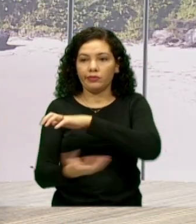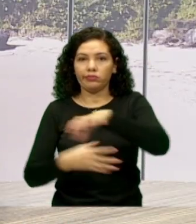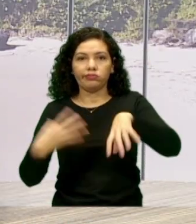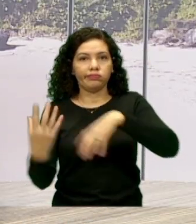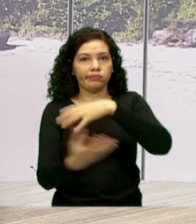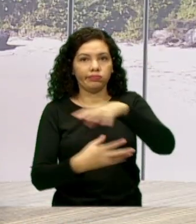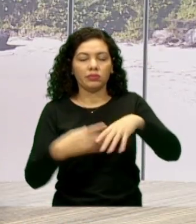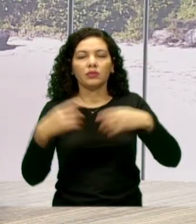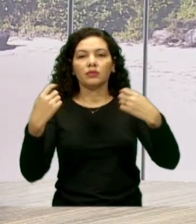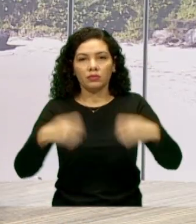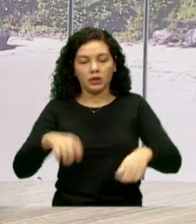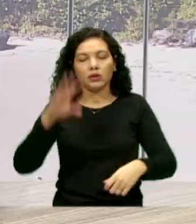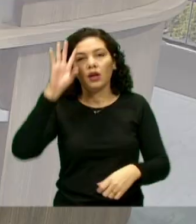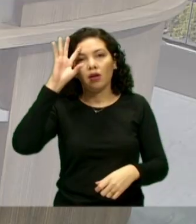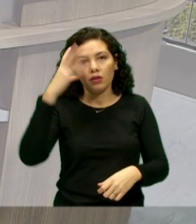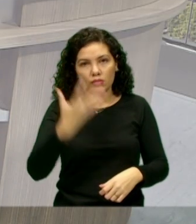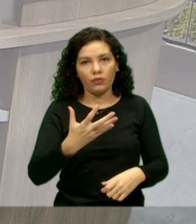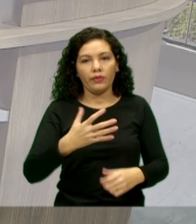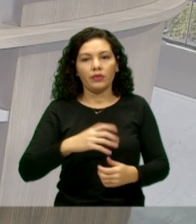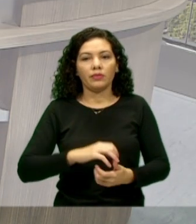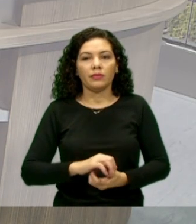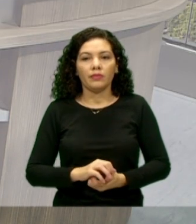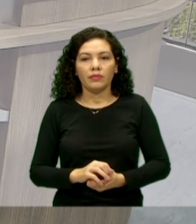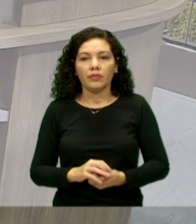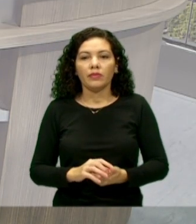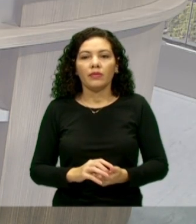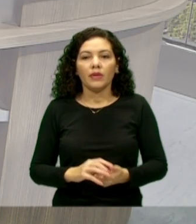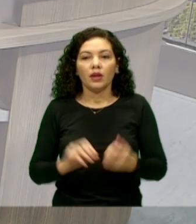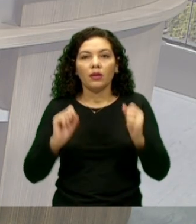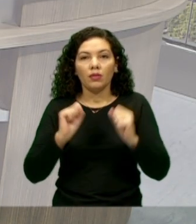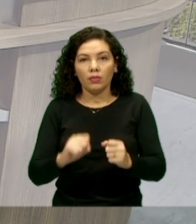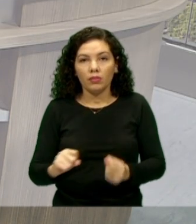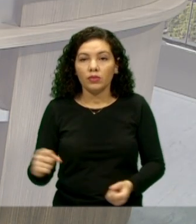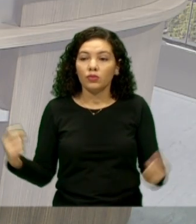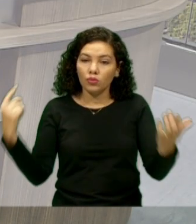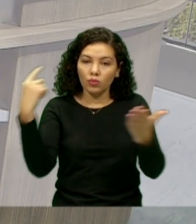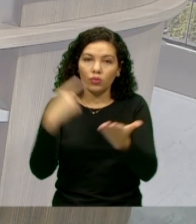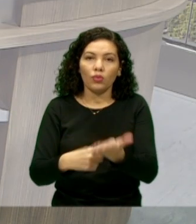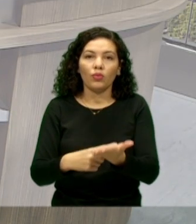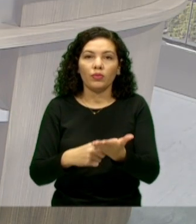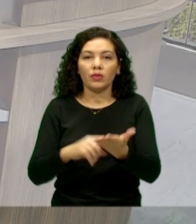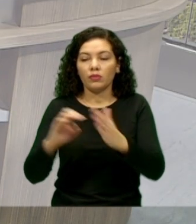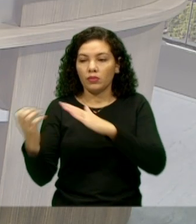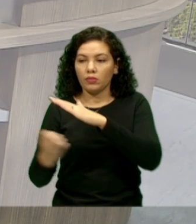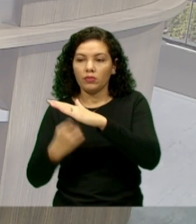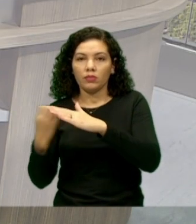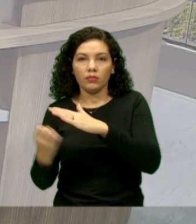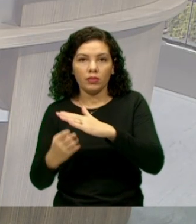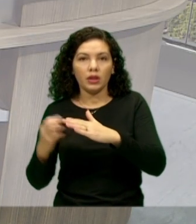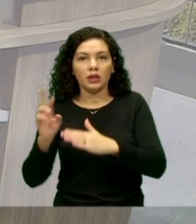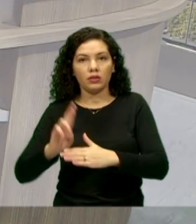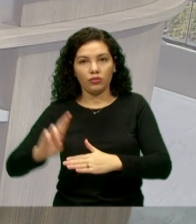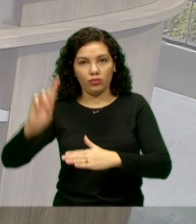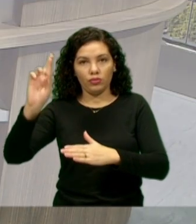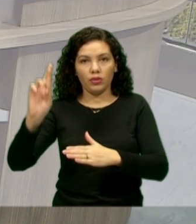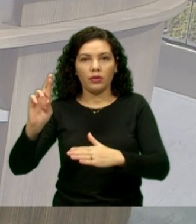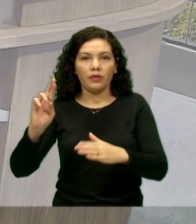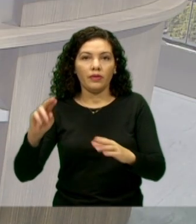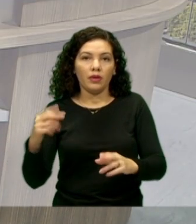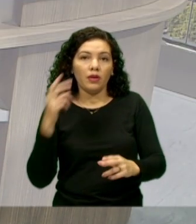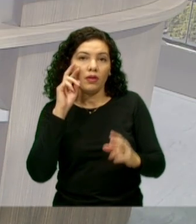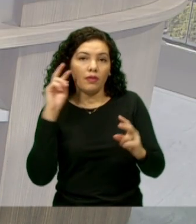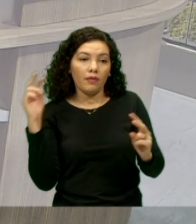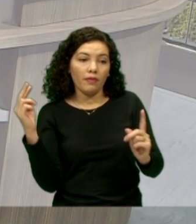tem que ser resolvido. Isso é uma questão que pode ser pactuada com os empresários têm que ver o SUS de